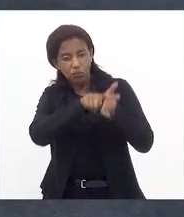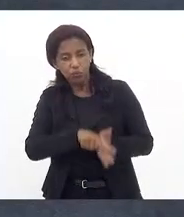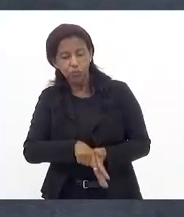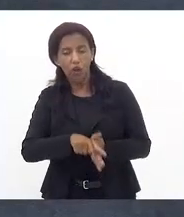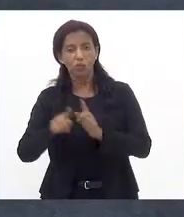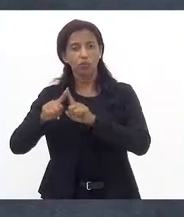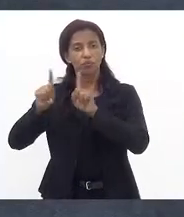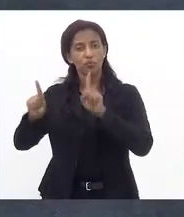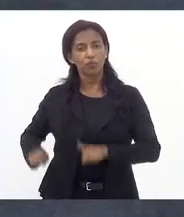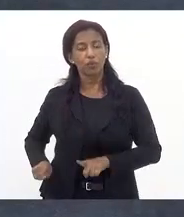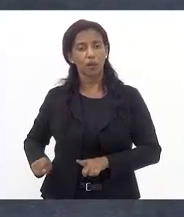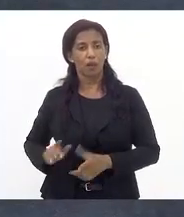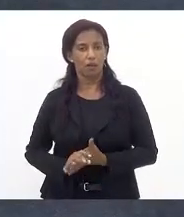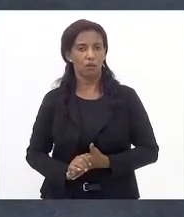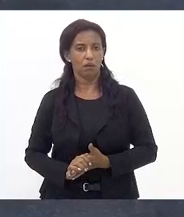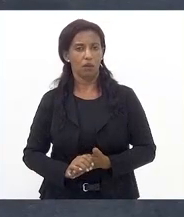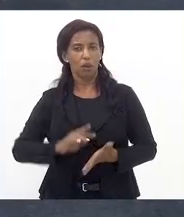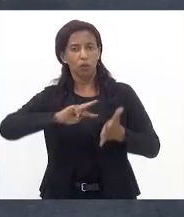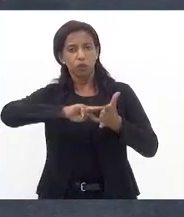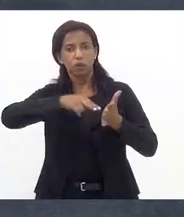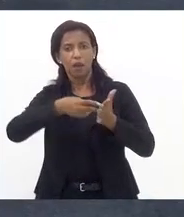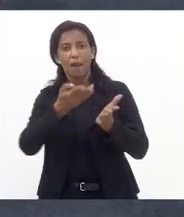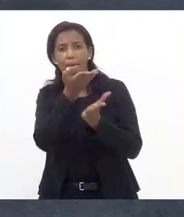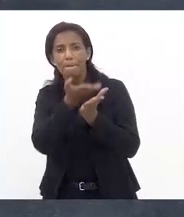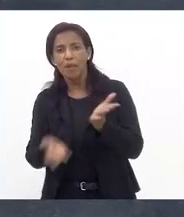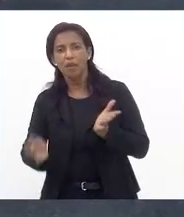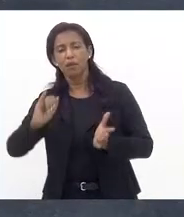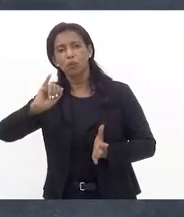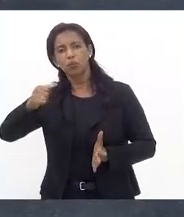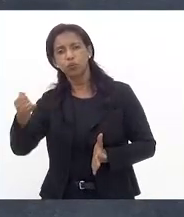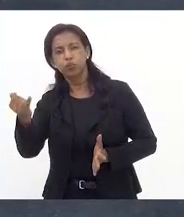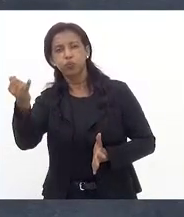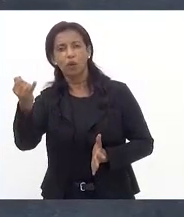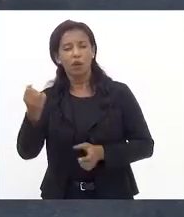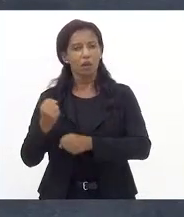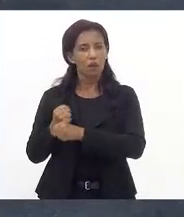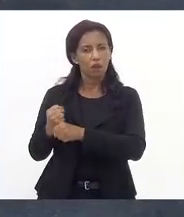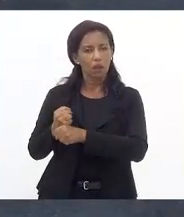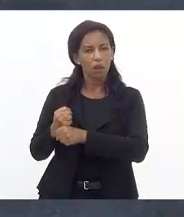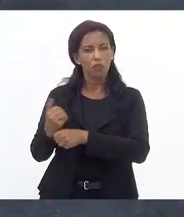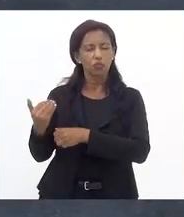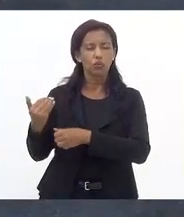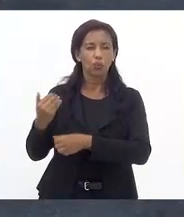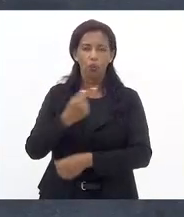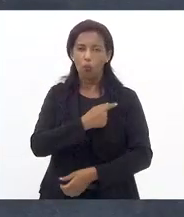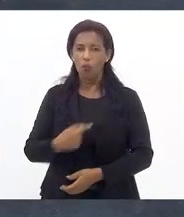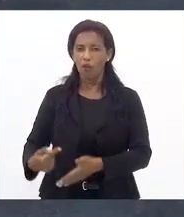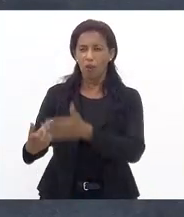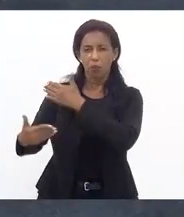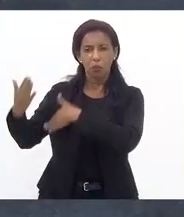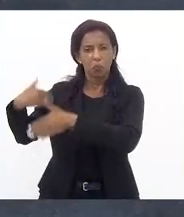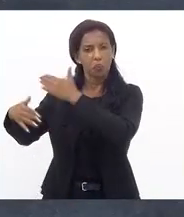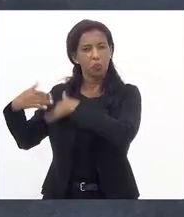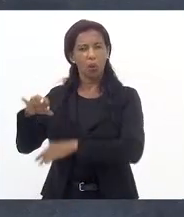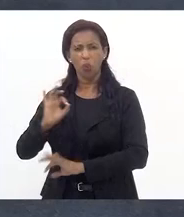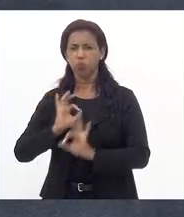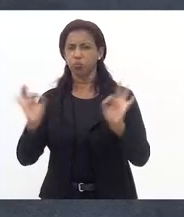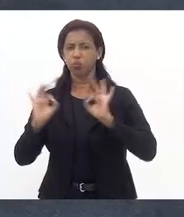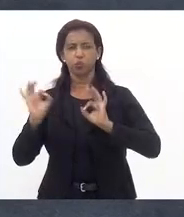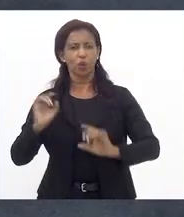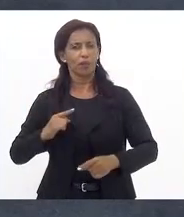Estado, a reposição das perdas inflacionárias, que há muitos governos sequer se